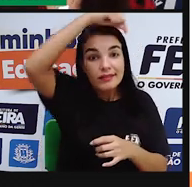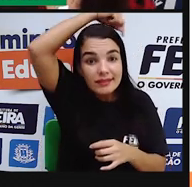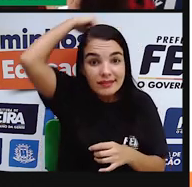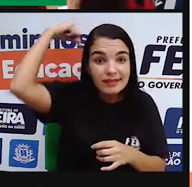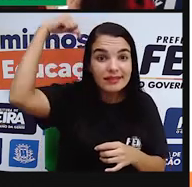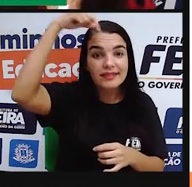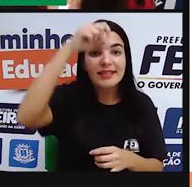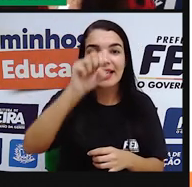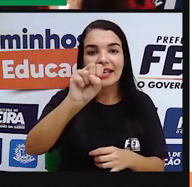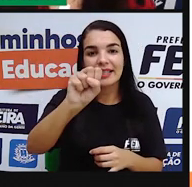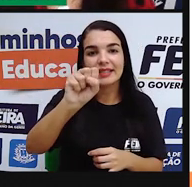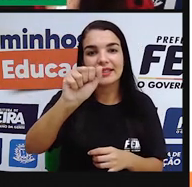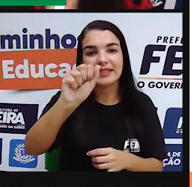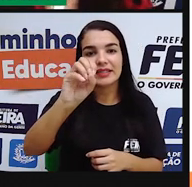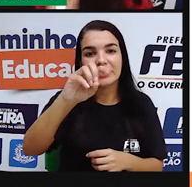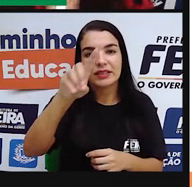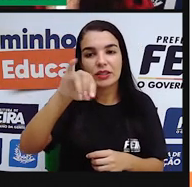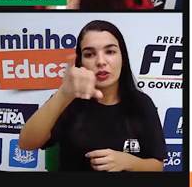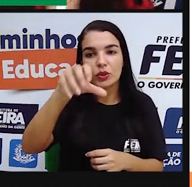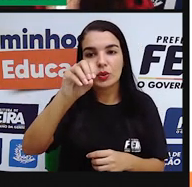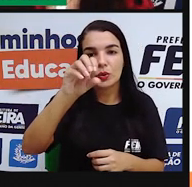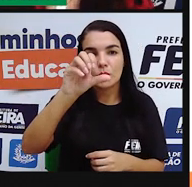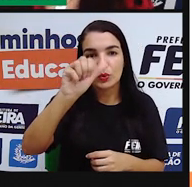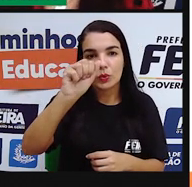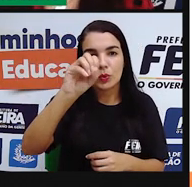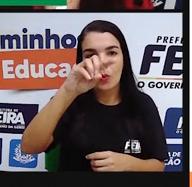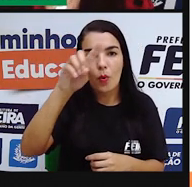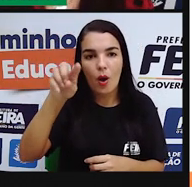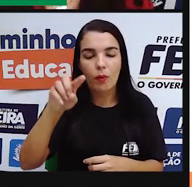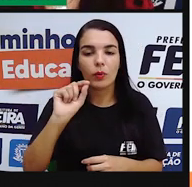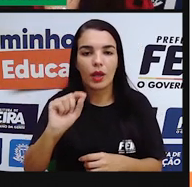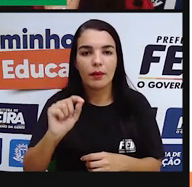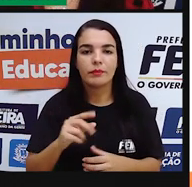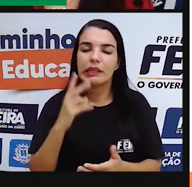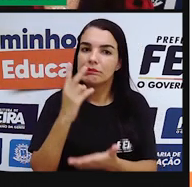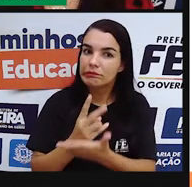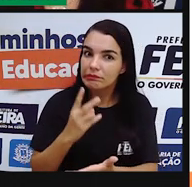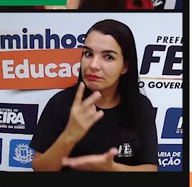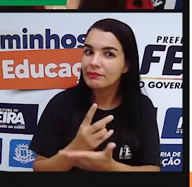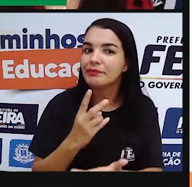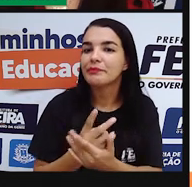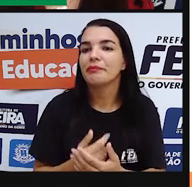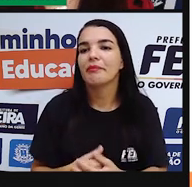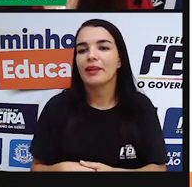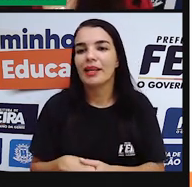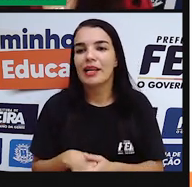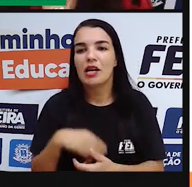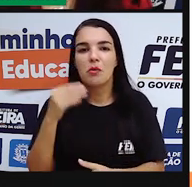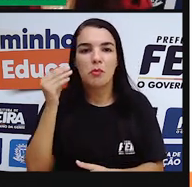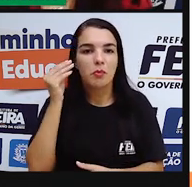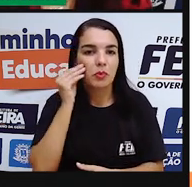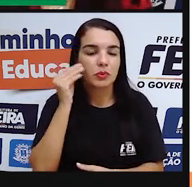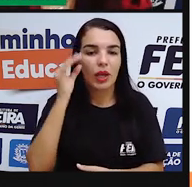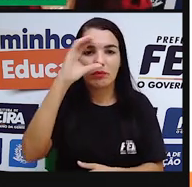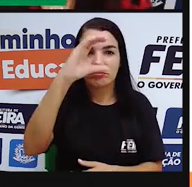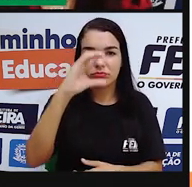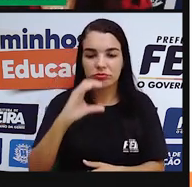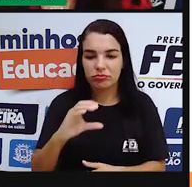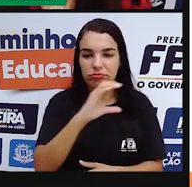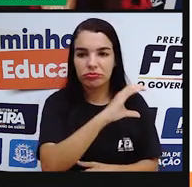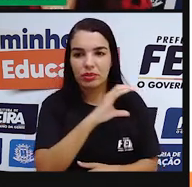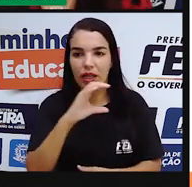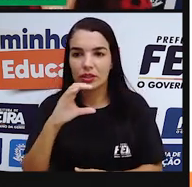João. A tradição foi mantida pelos católicos que dedicaram a uma forma de